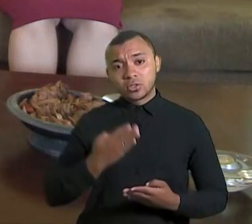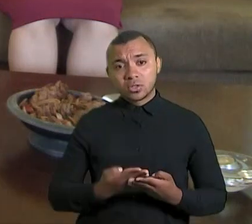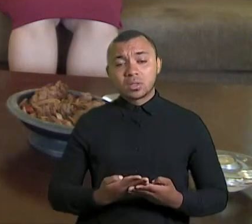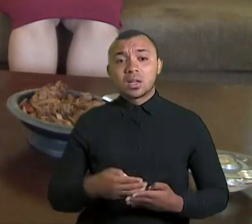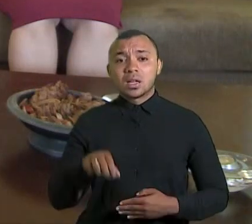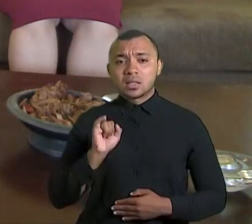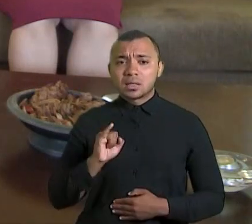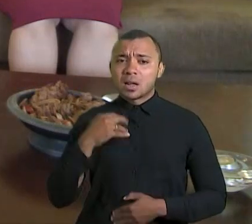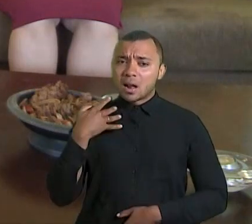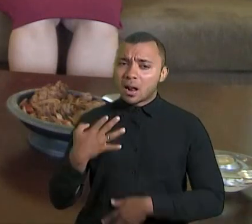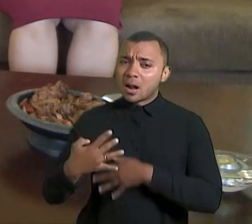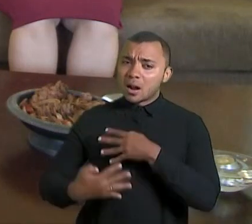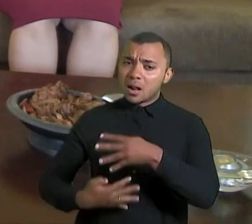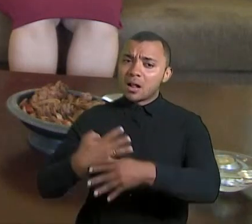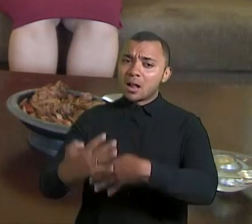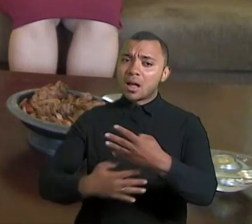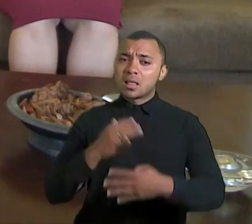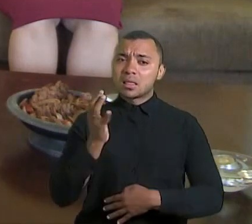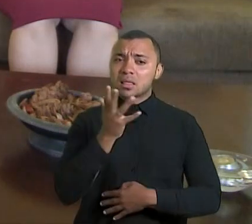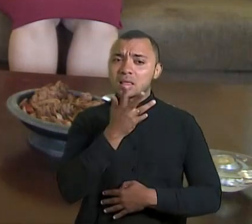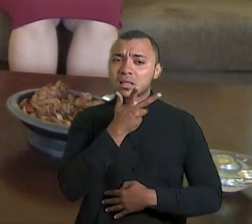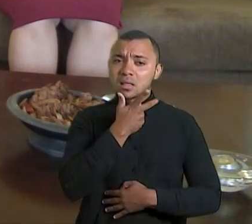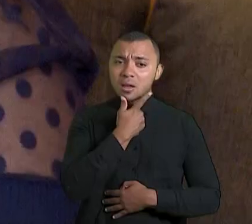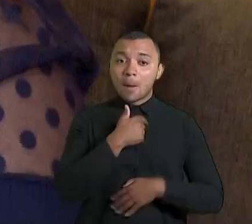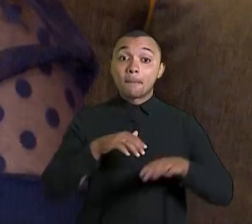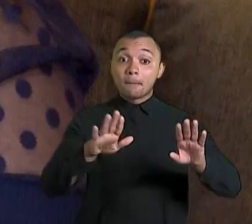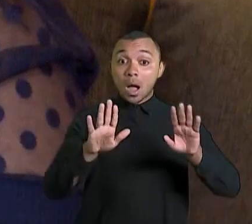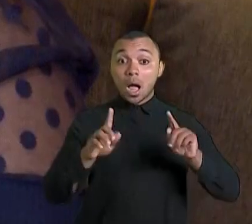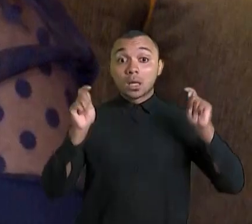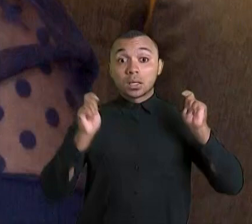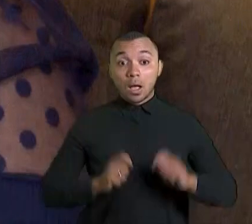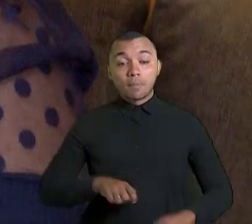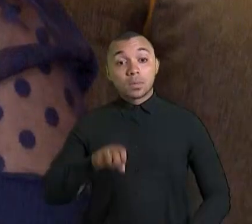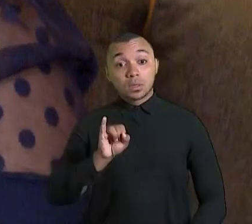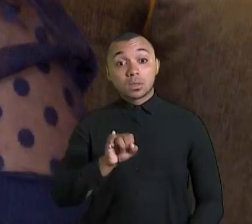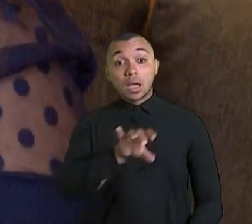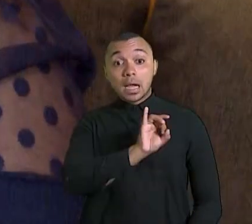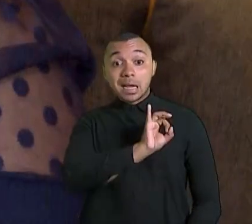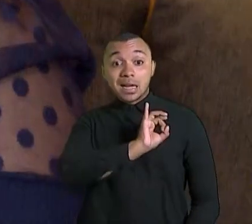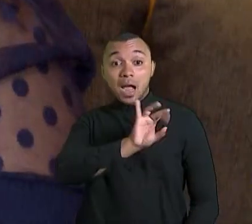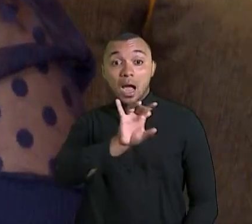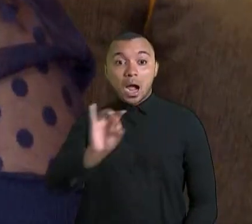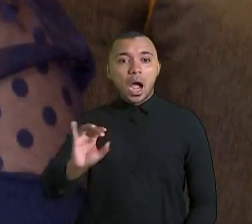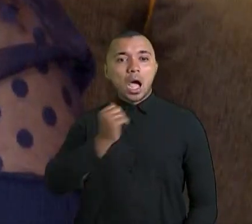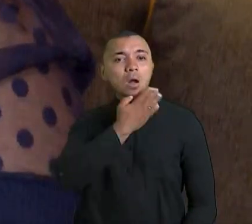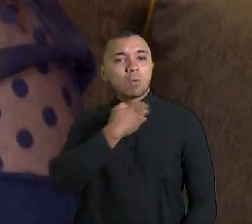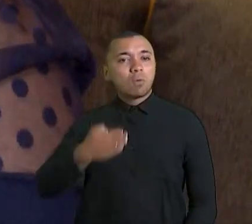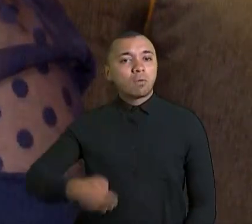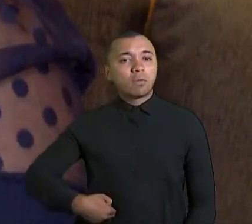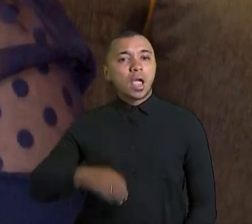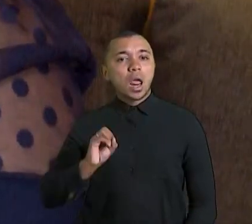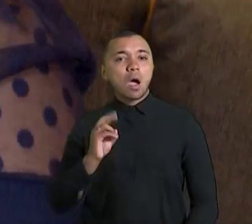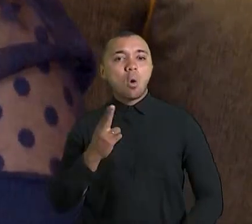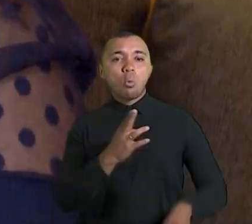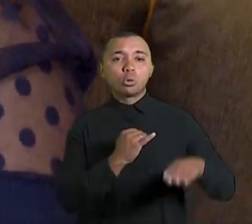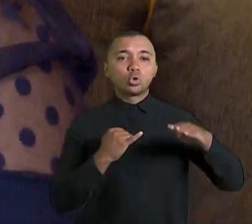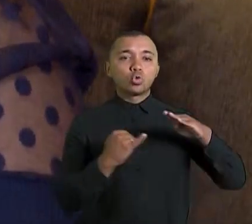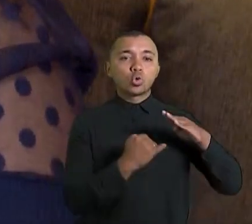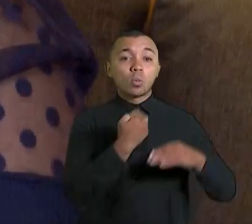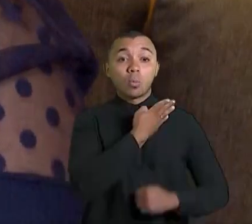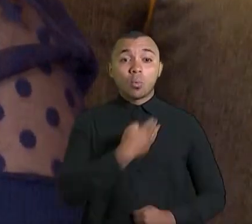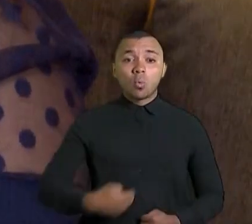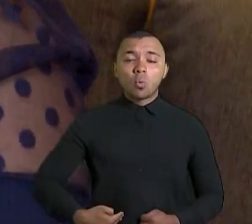jornada seja longa, ela é possível. Basta haver um desejo dos órgãos públicos e das autoridades governamentais